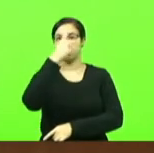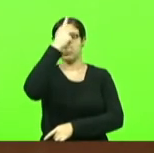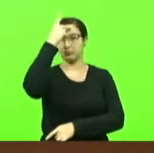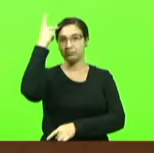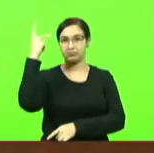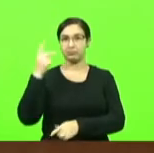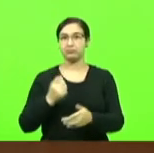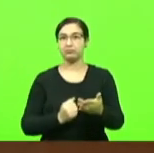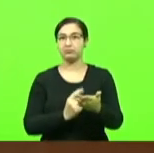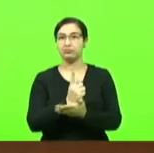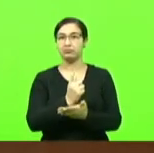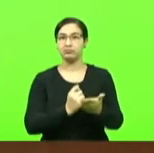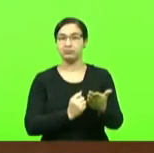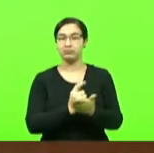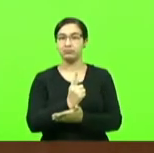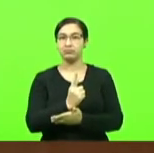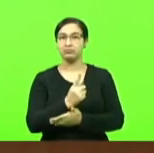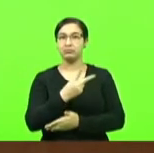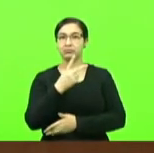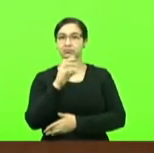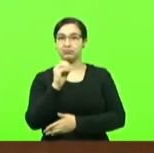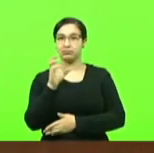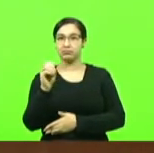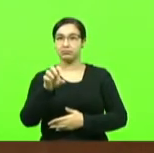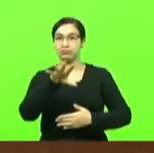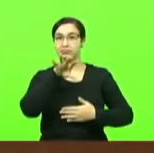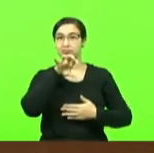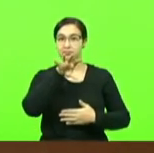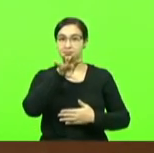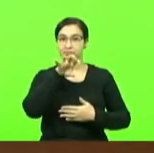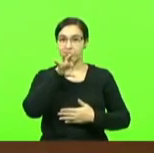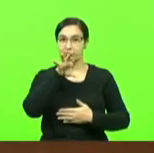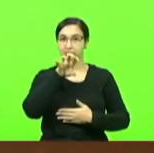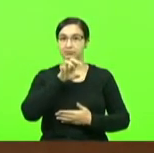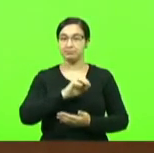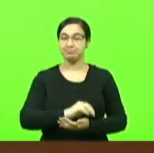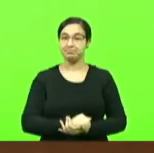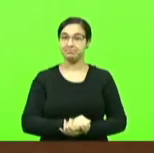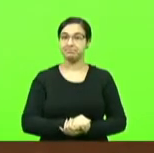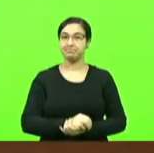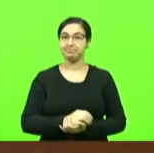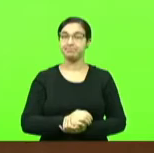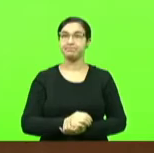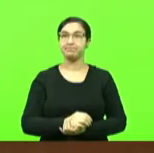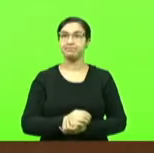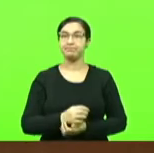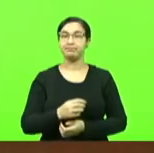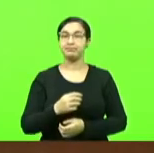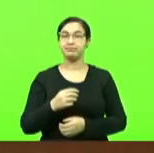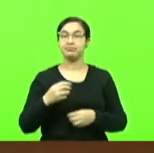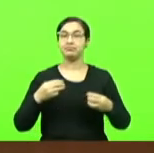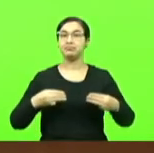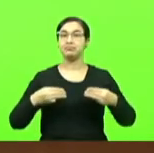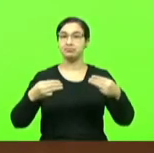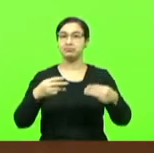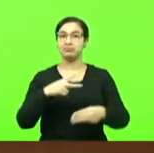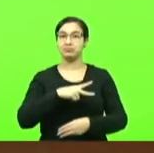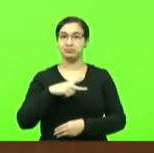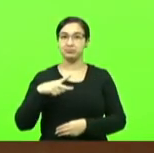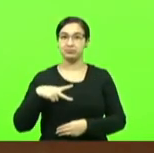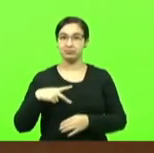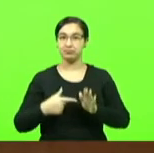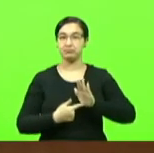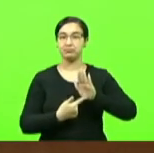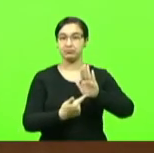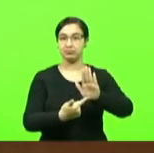compra dos 200 respiradores fantasmas por 300 milhões. O Ministério Público de Santa Catarina denunciou